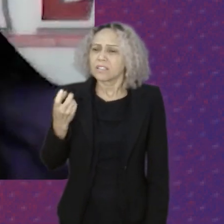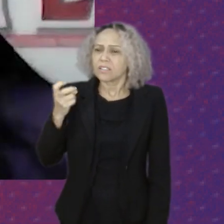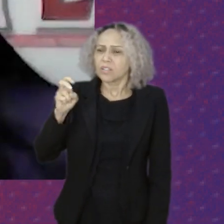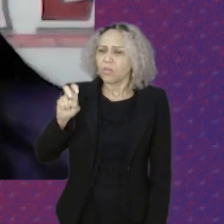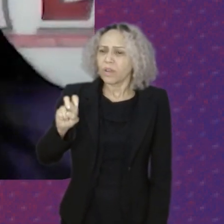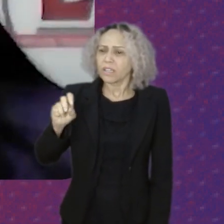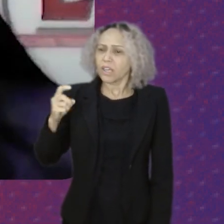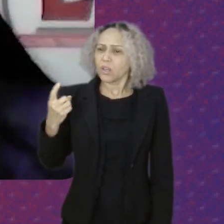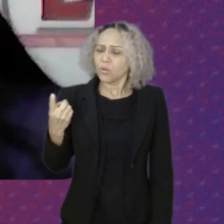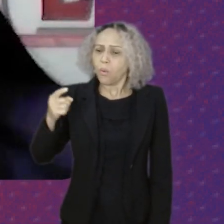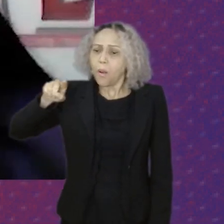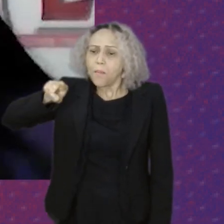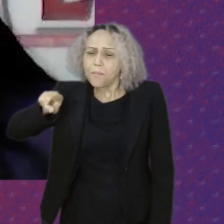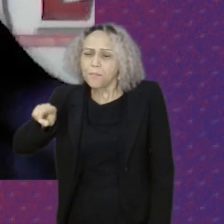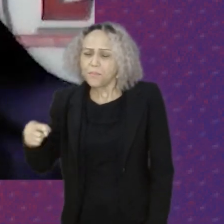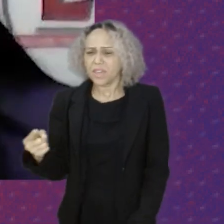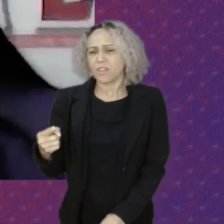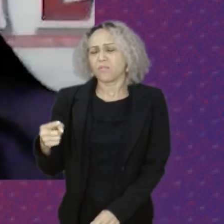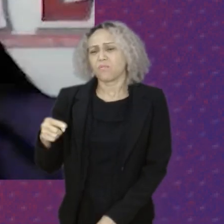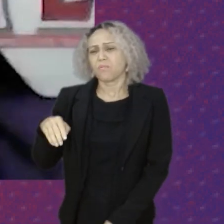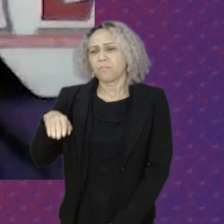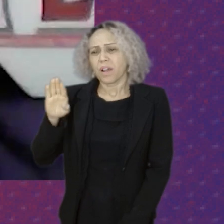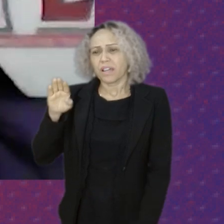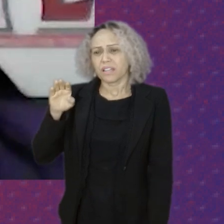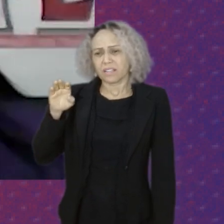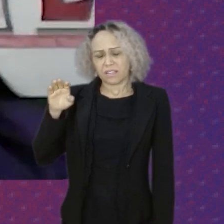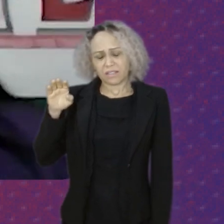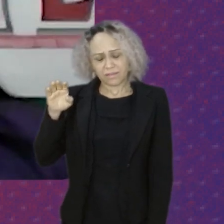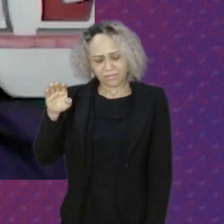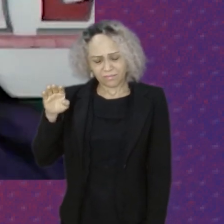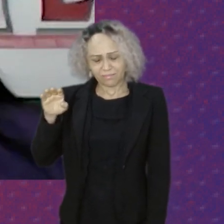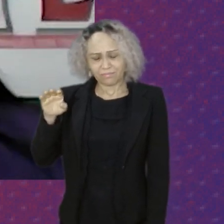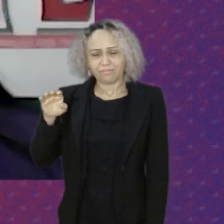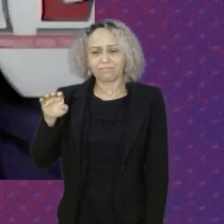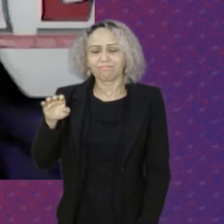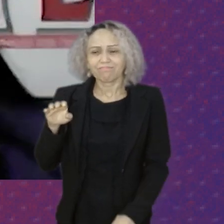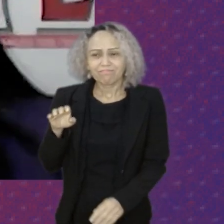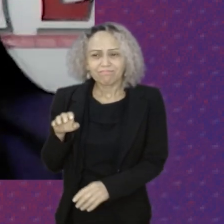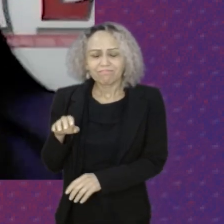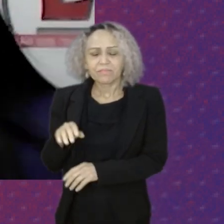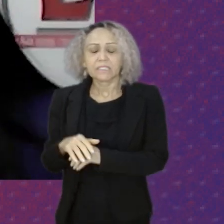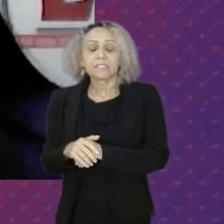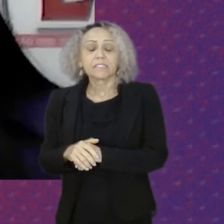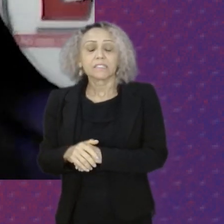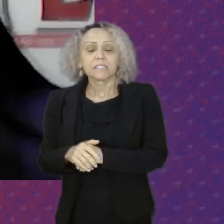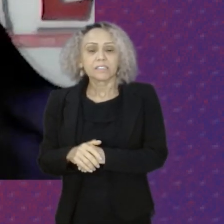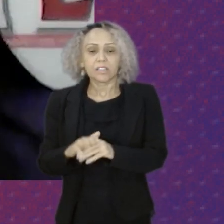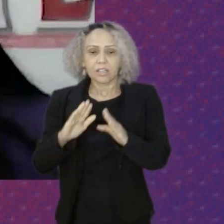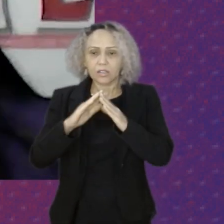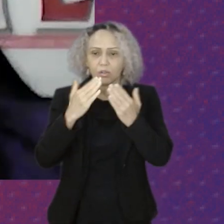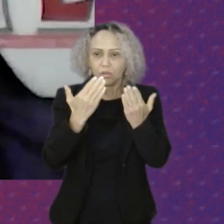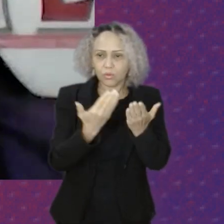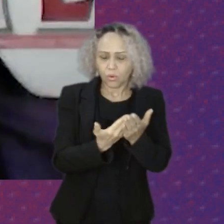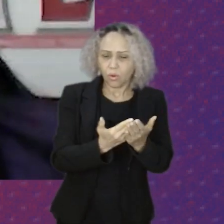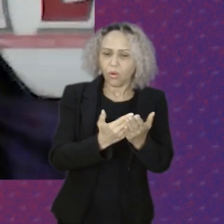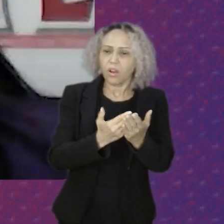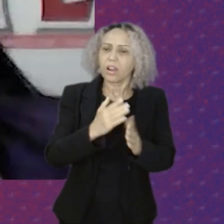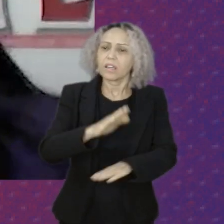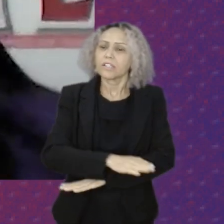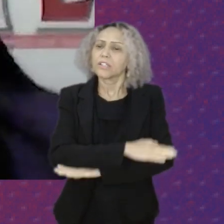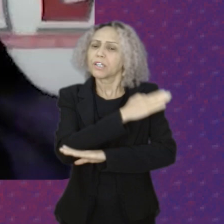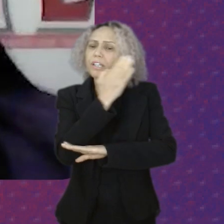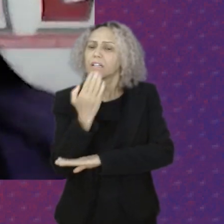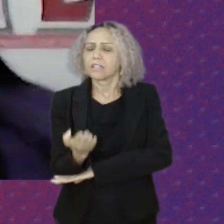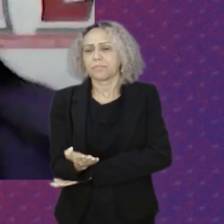151.785 escolas do campo fechadas. Então, se os sujeitos estão nesses espaços que